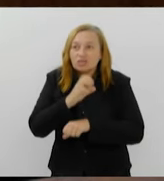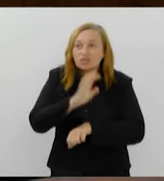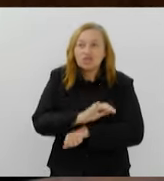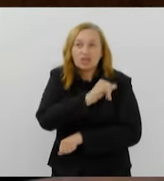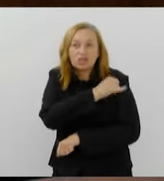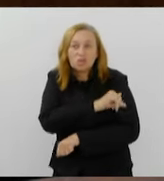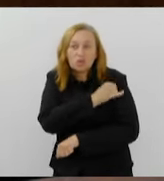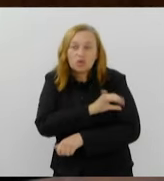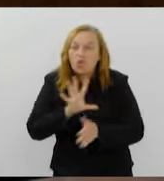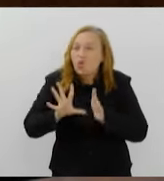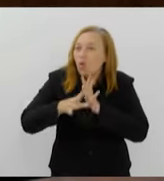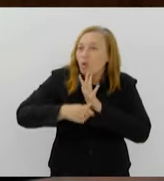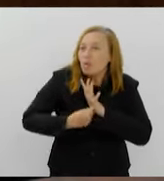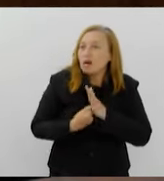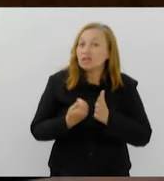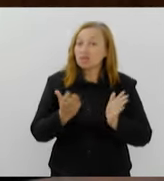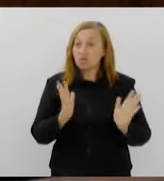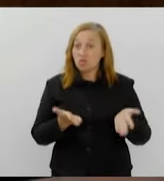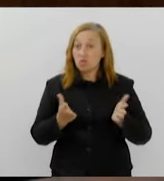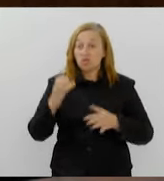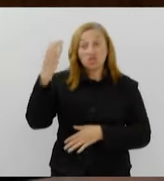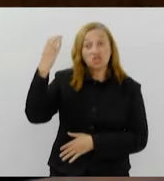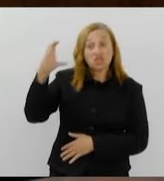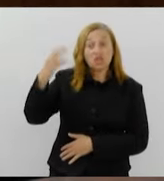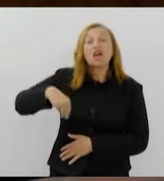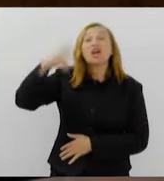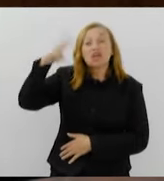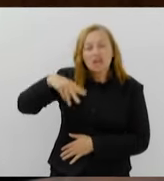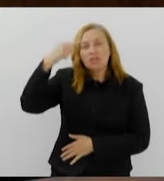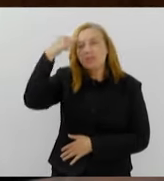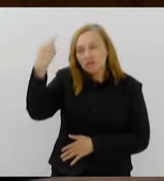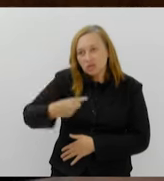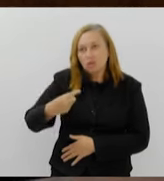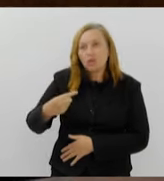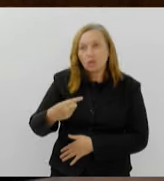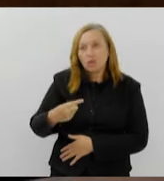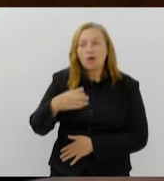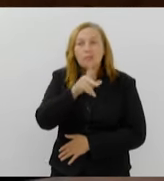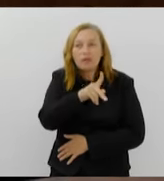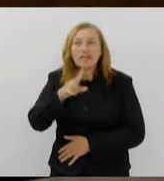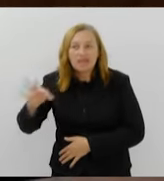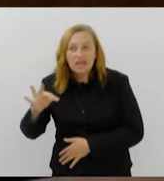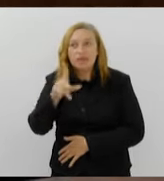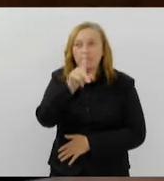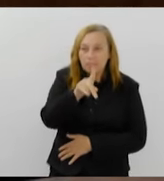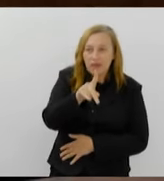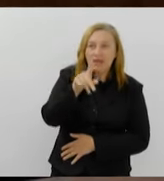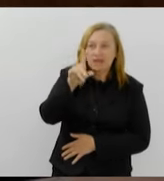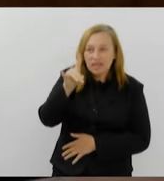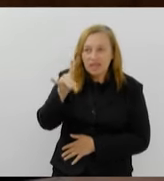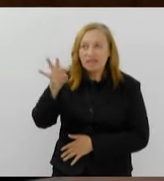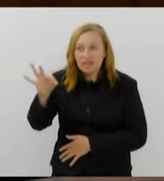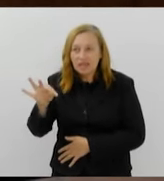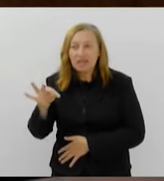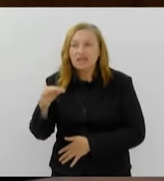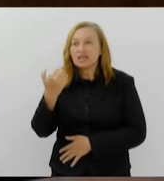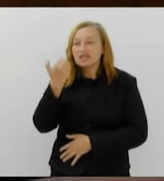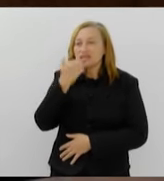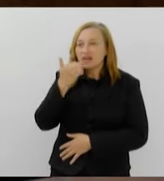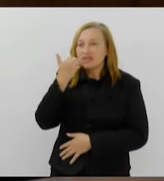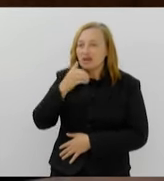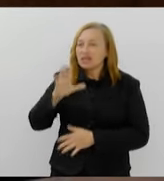Rio e está na situação que tá em Niterói quem comandou e quem comanda é o PT o PDT uma cambada de